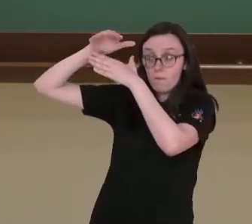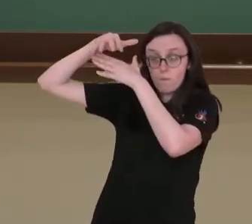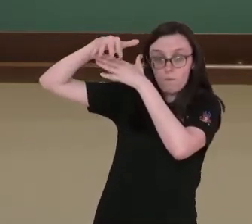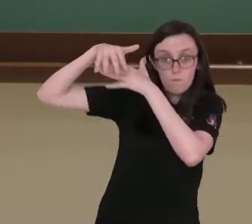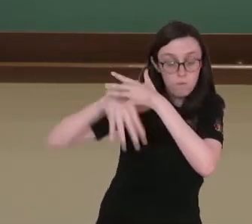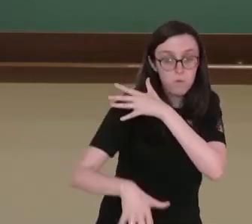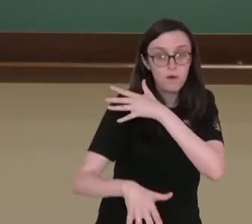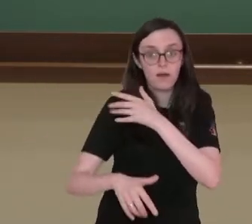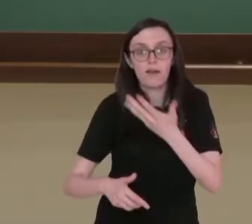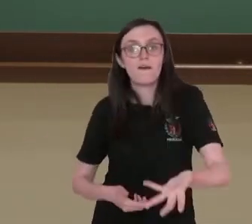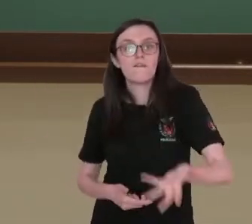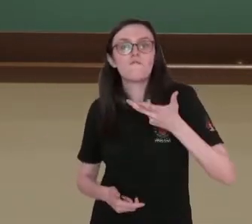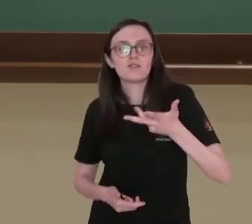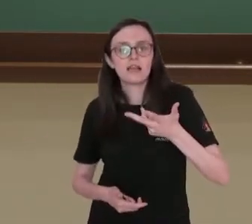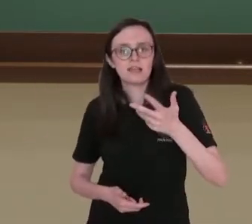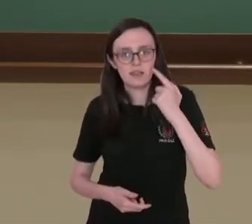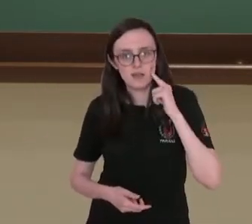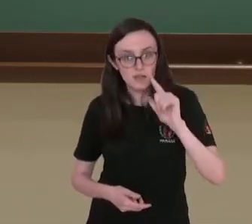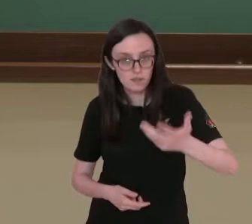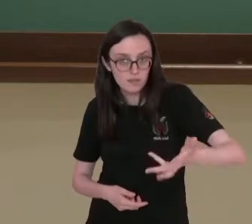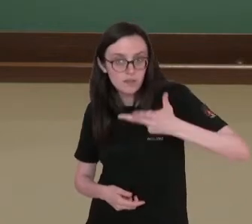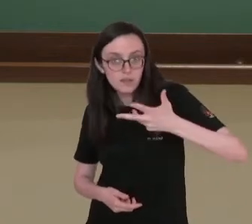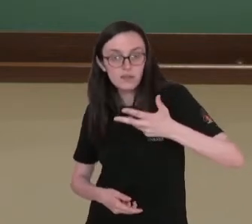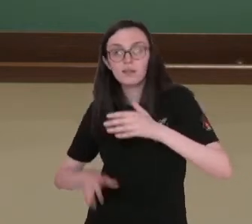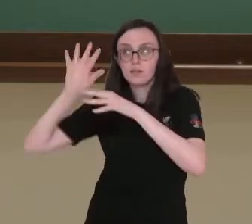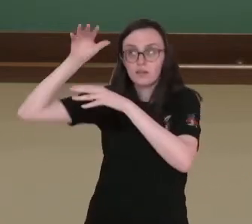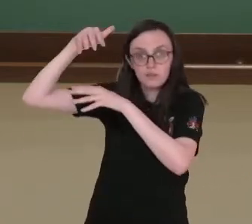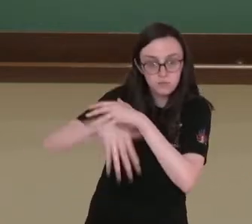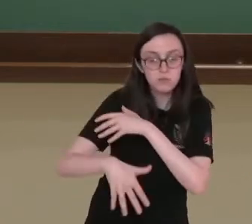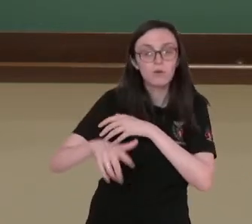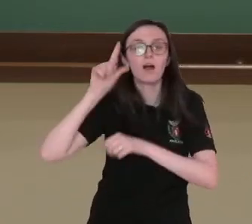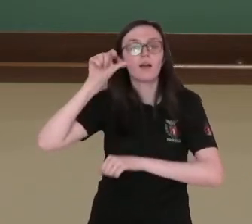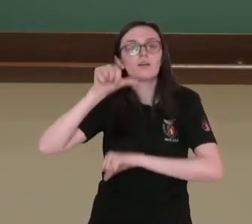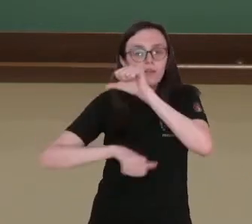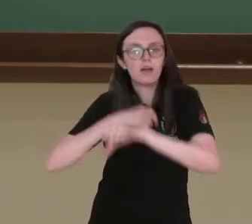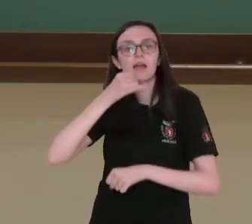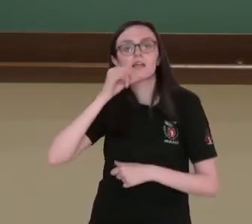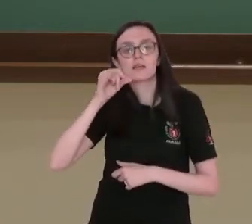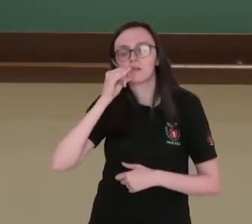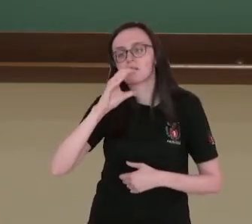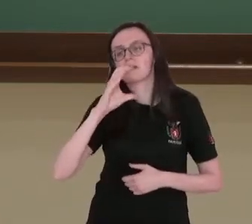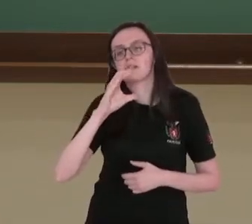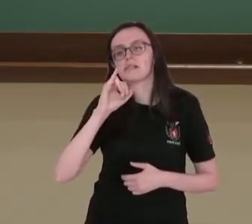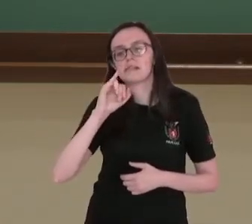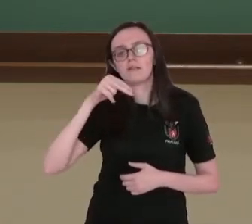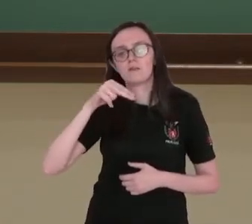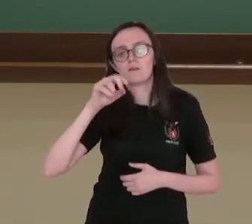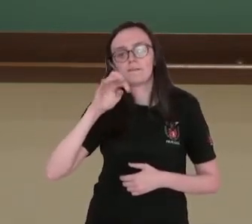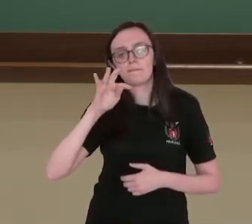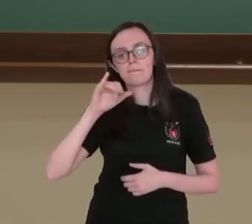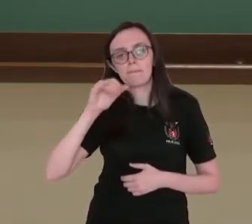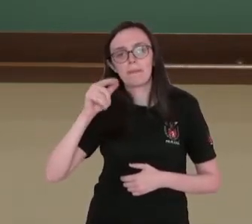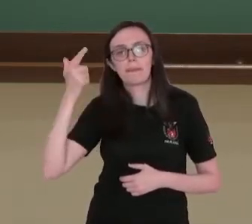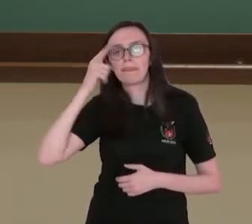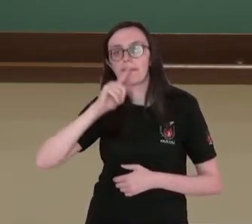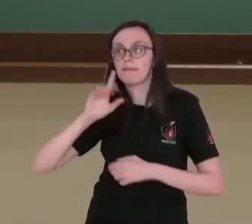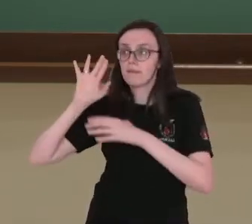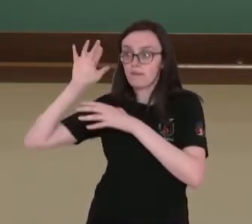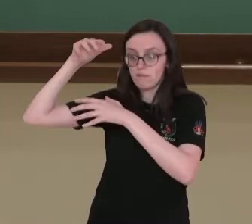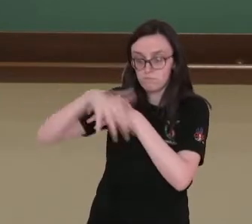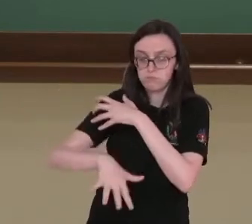e ela ganha velocidade, ela ganha a energia cinética. E essa energia ela é usada para gerar uma